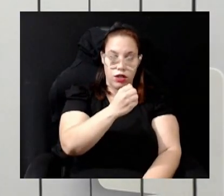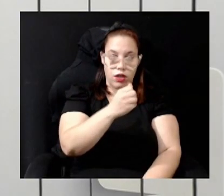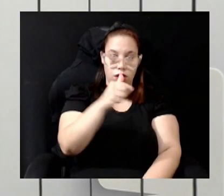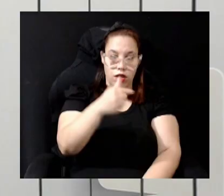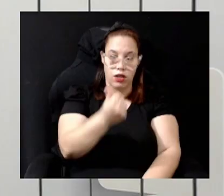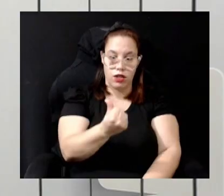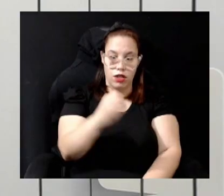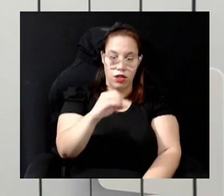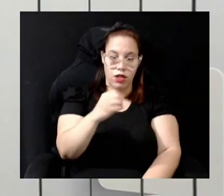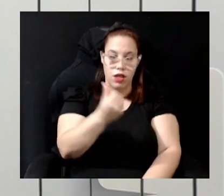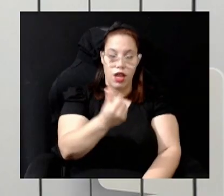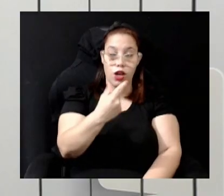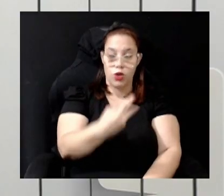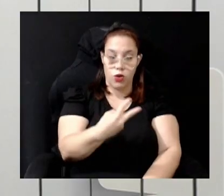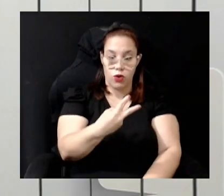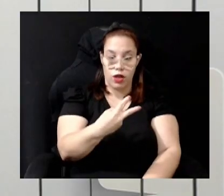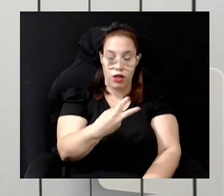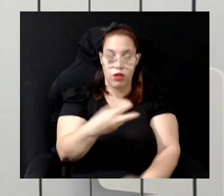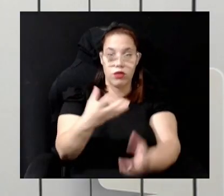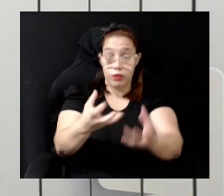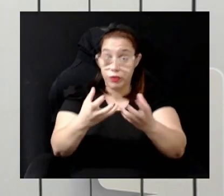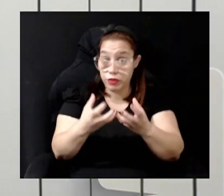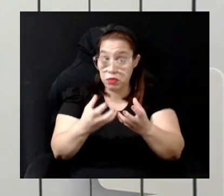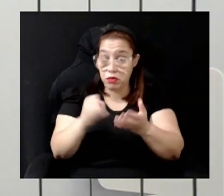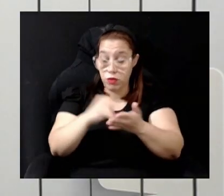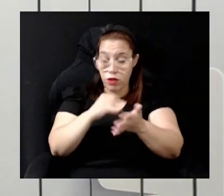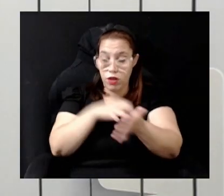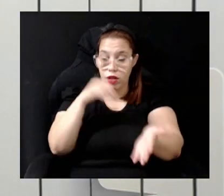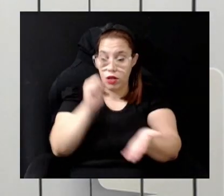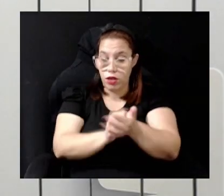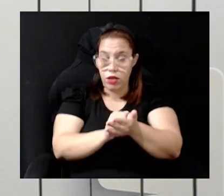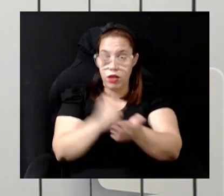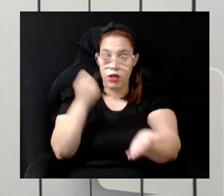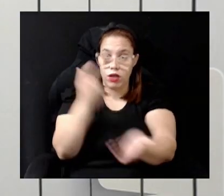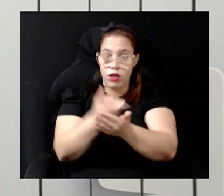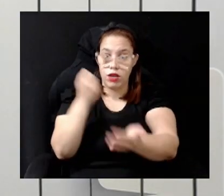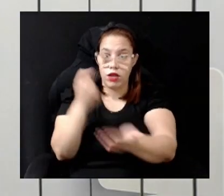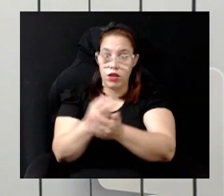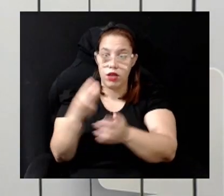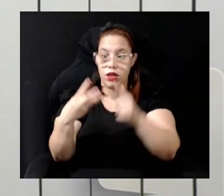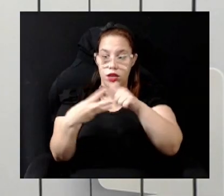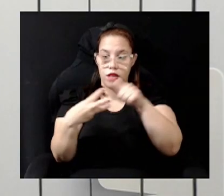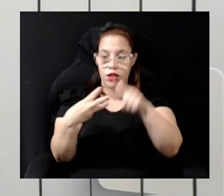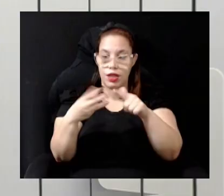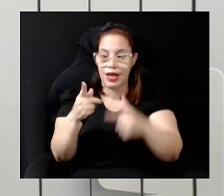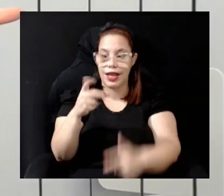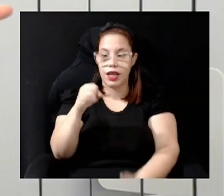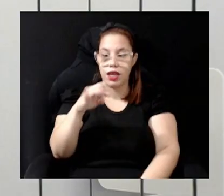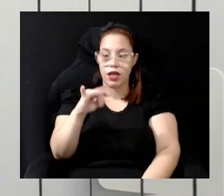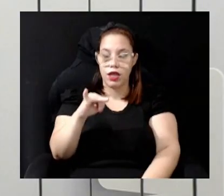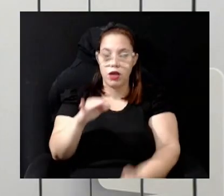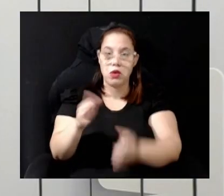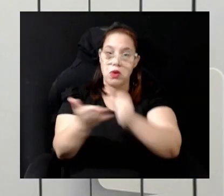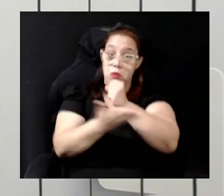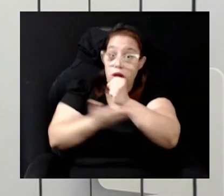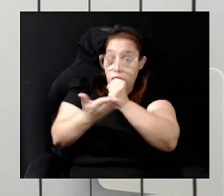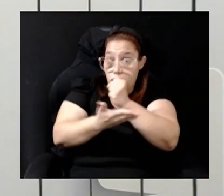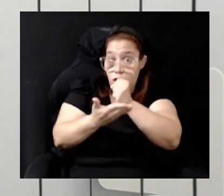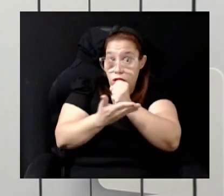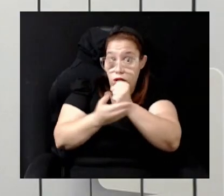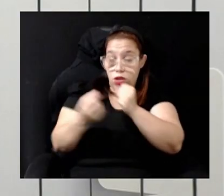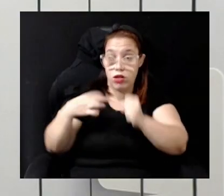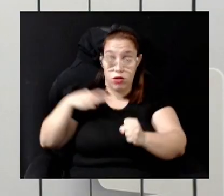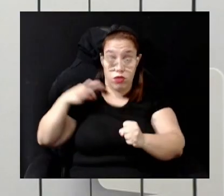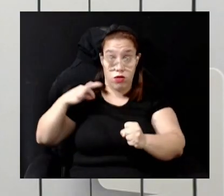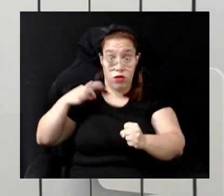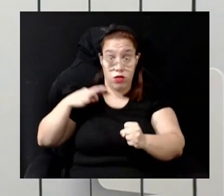978661012. Você que quer participar pode comprar um dos 3 kits. Tem o básico, que tem uma camiseta e um